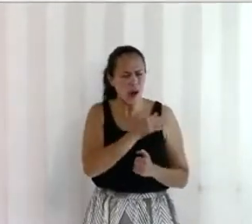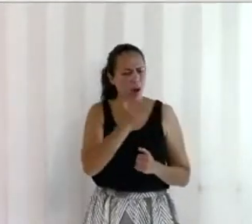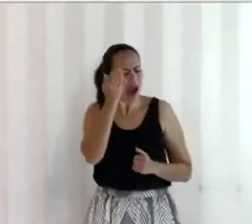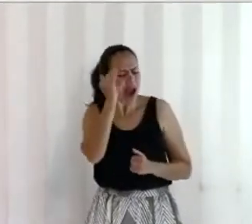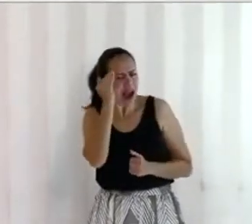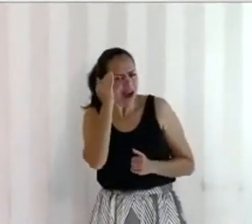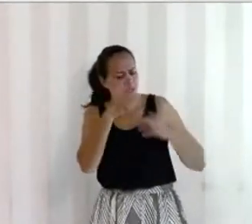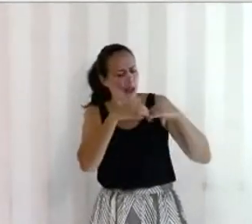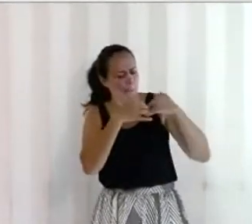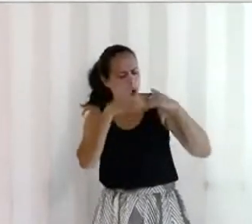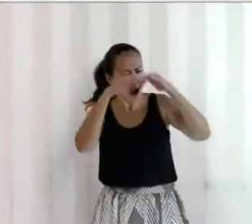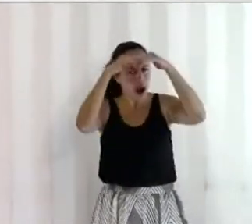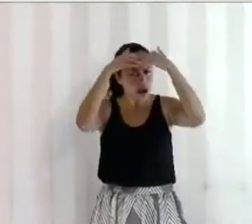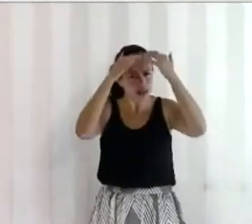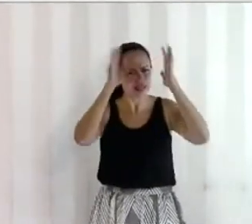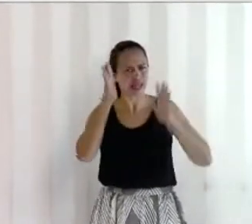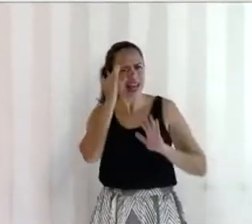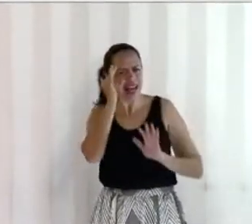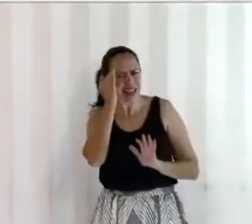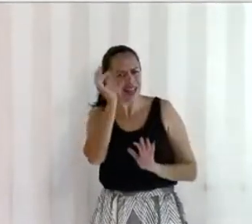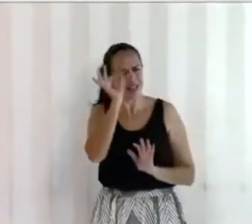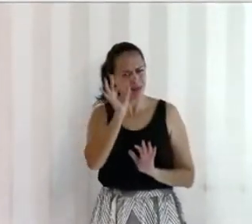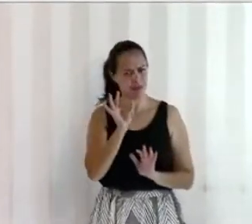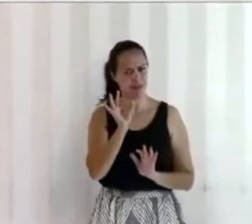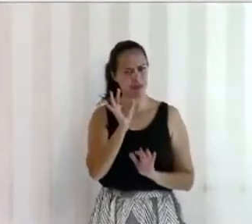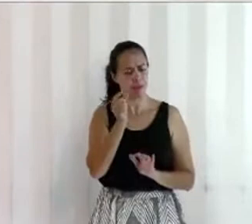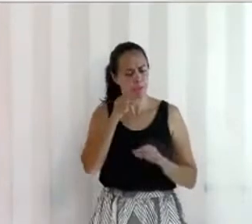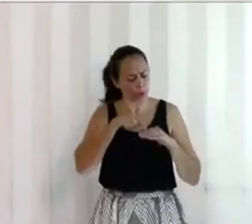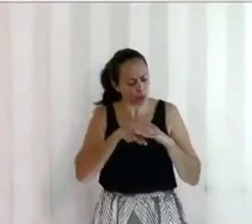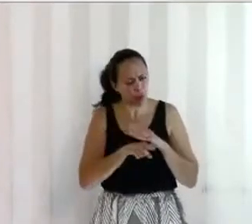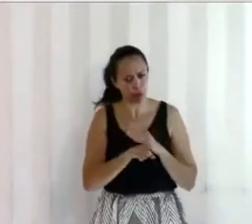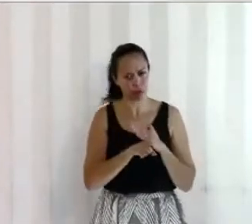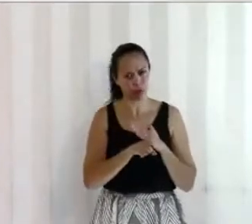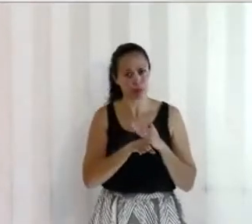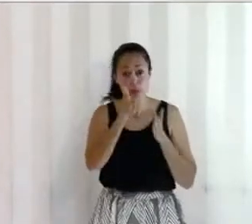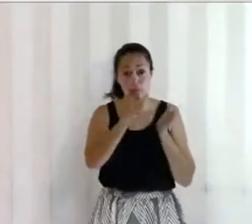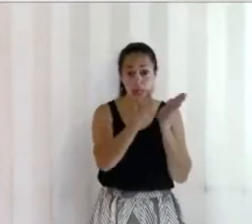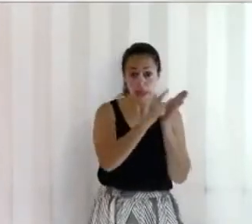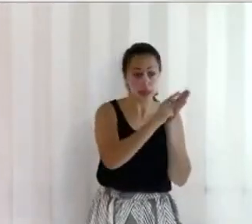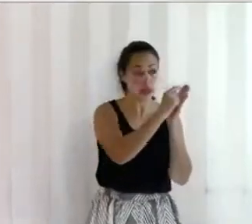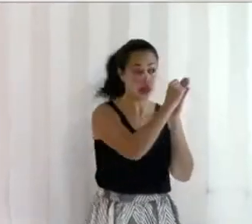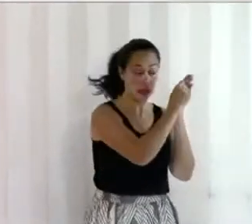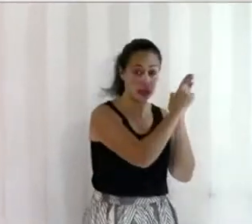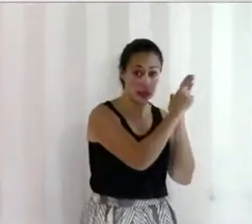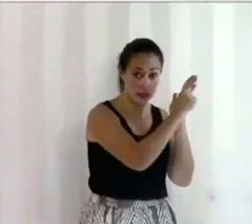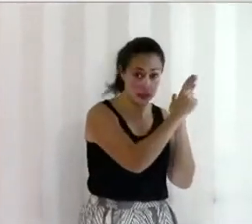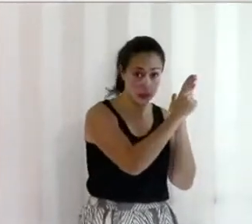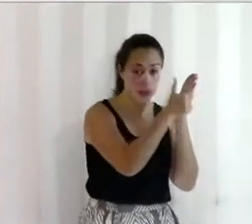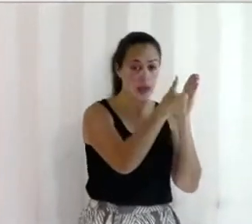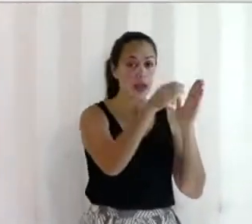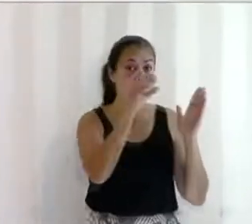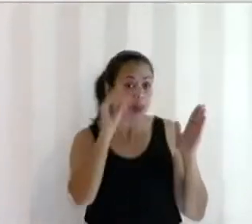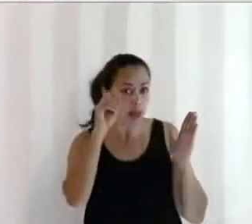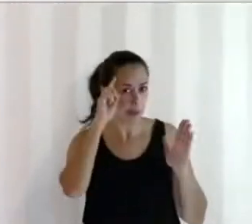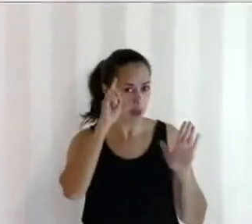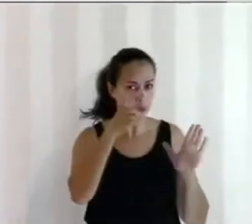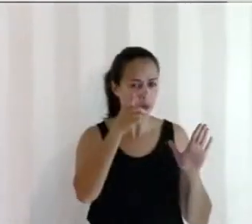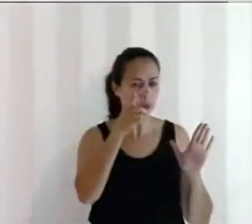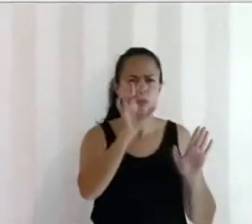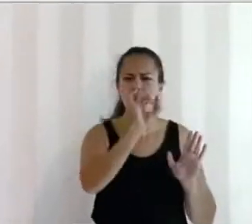escrever num papel os 10 mandamentos, colocar no lado de dentro da porta do quarto,